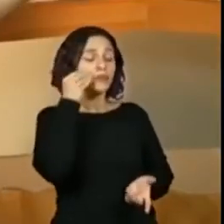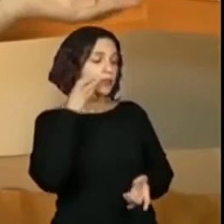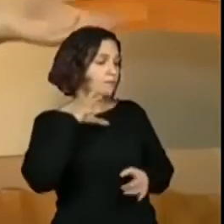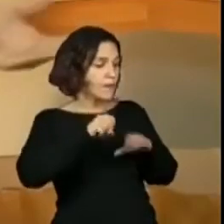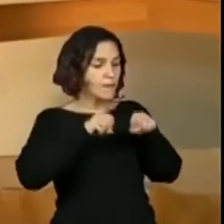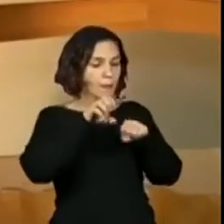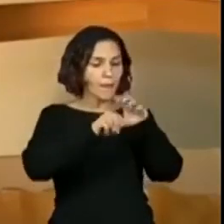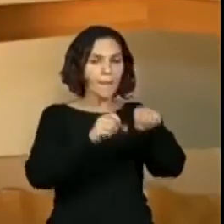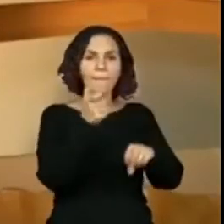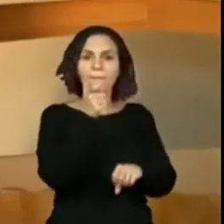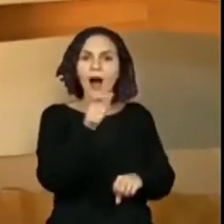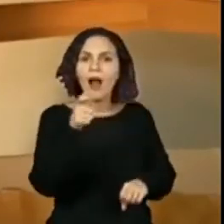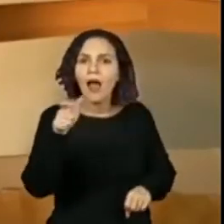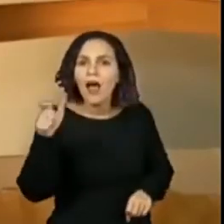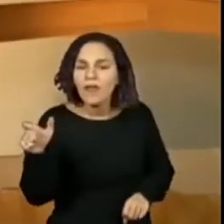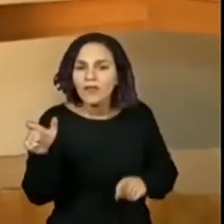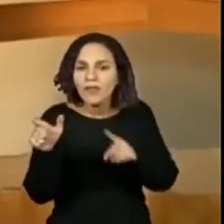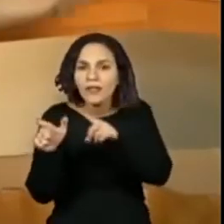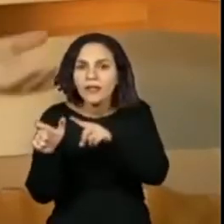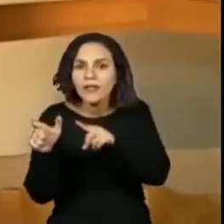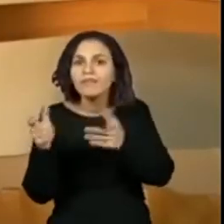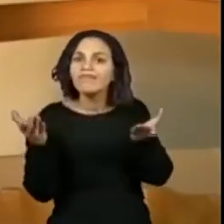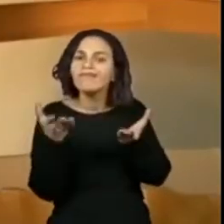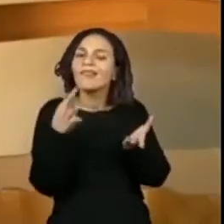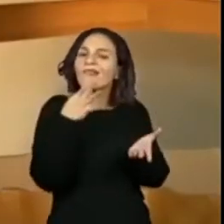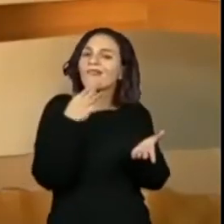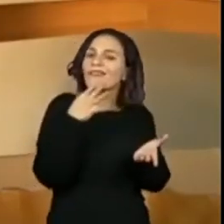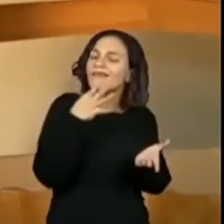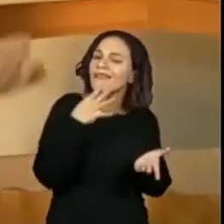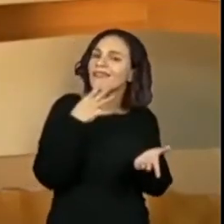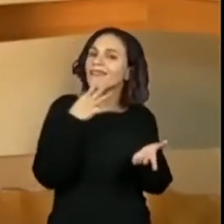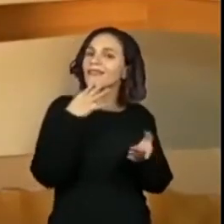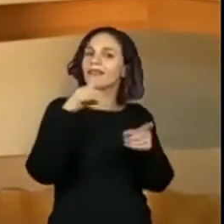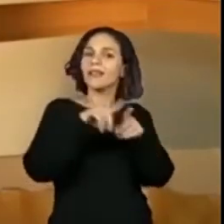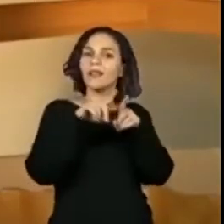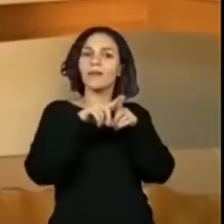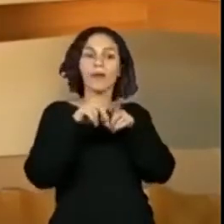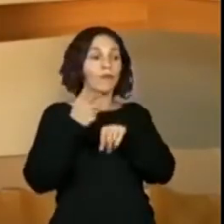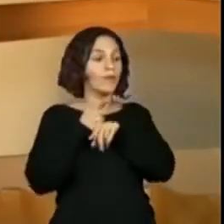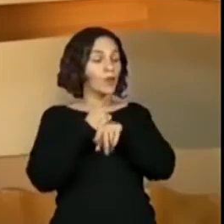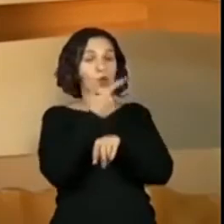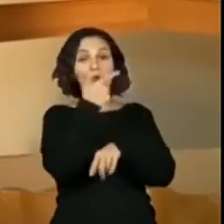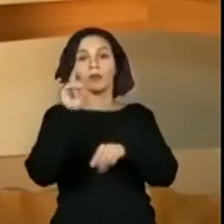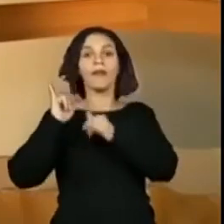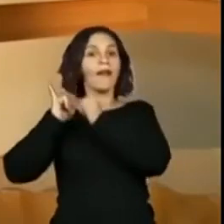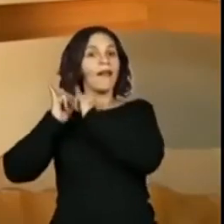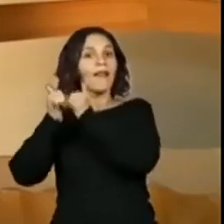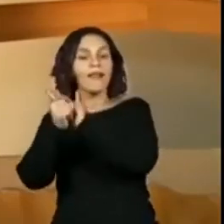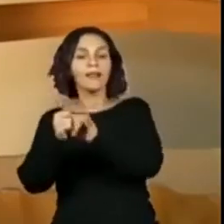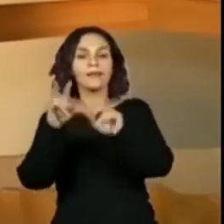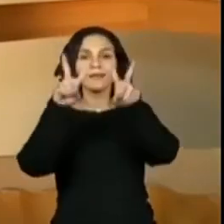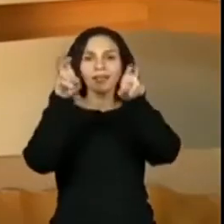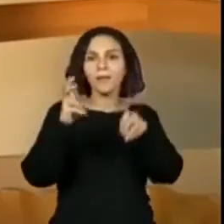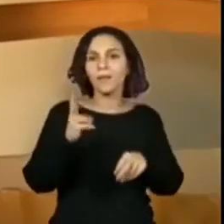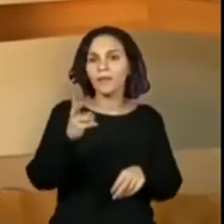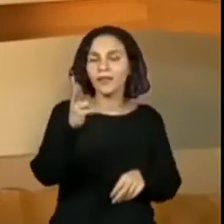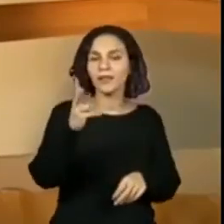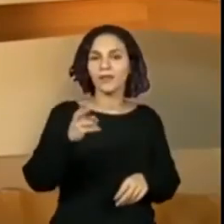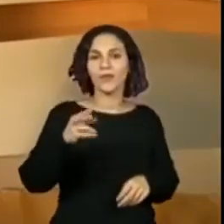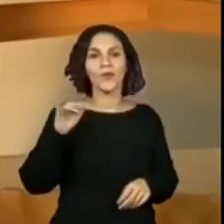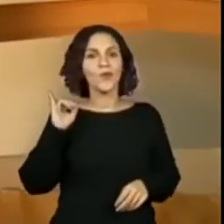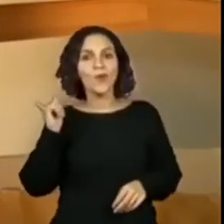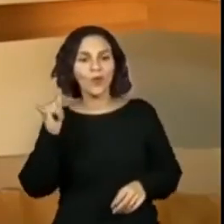por palavras, nesse conhecimento e busca de outras lendas pelo mesmo assunto,